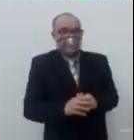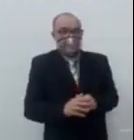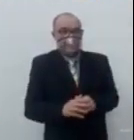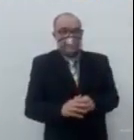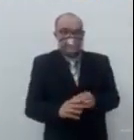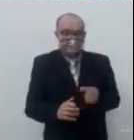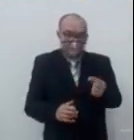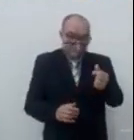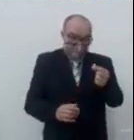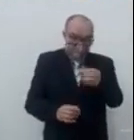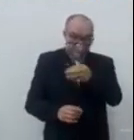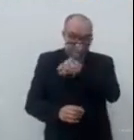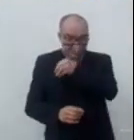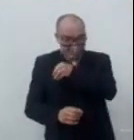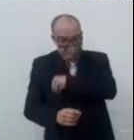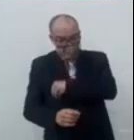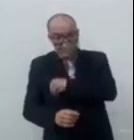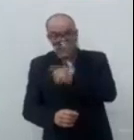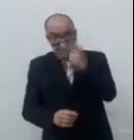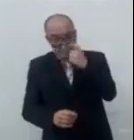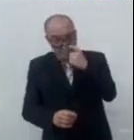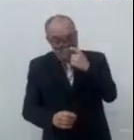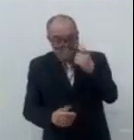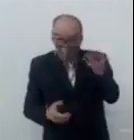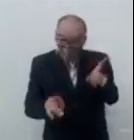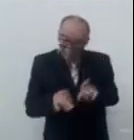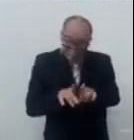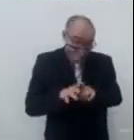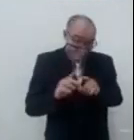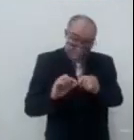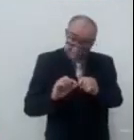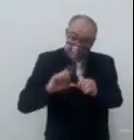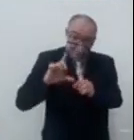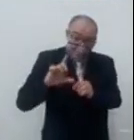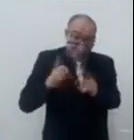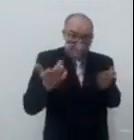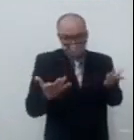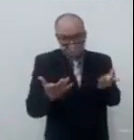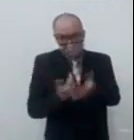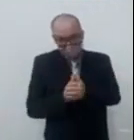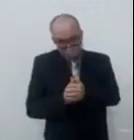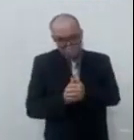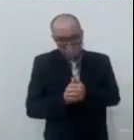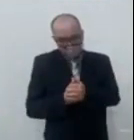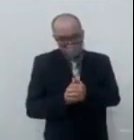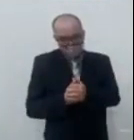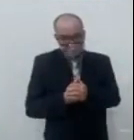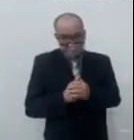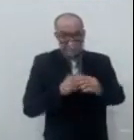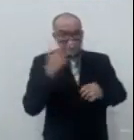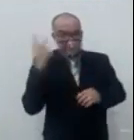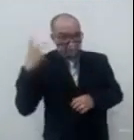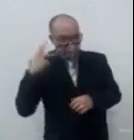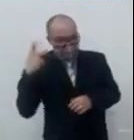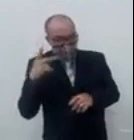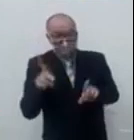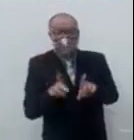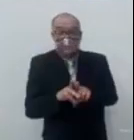do salário do prefeito, a perca salarial, né, e também dos vereadores.